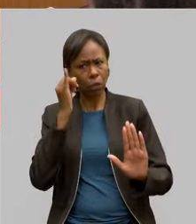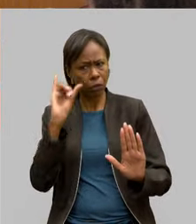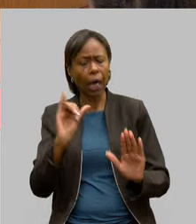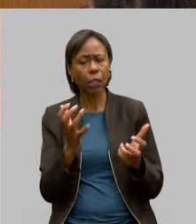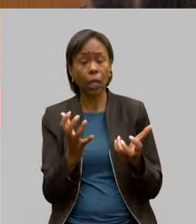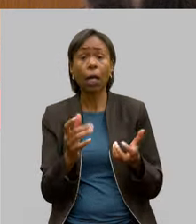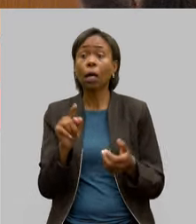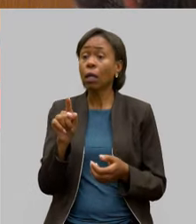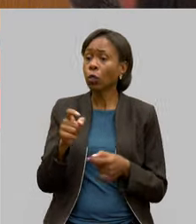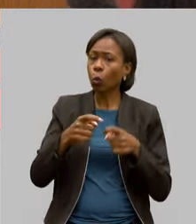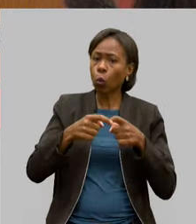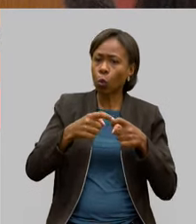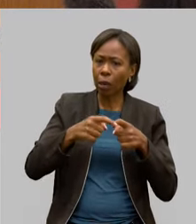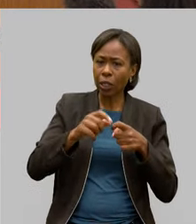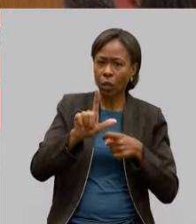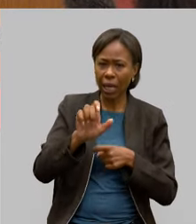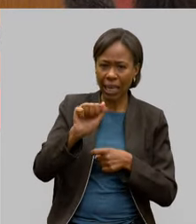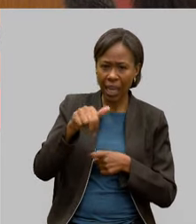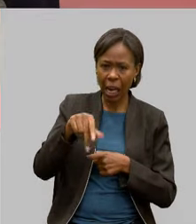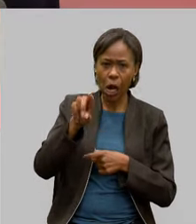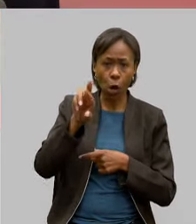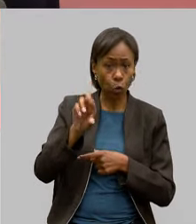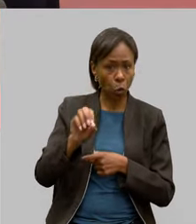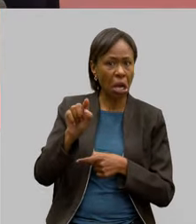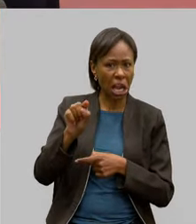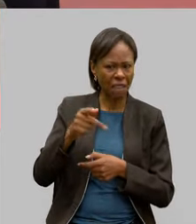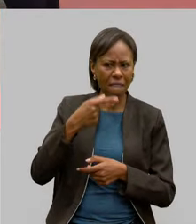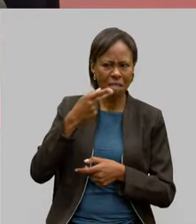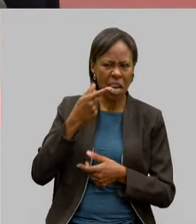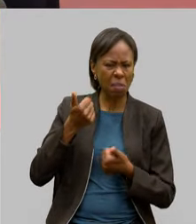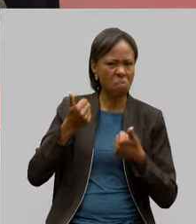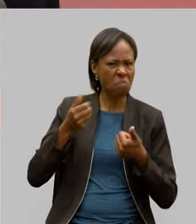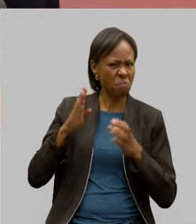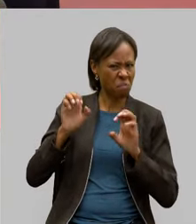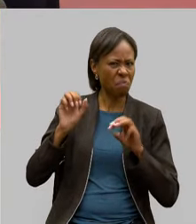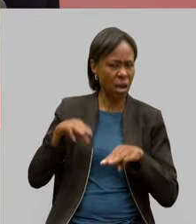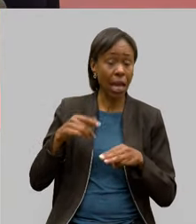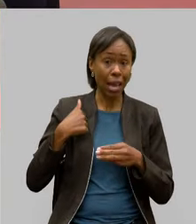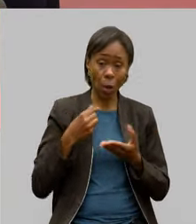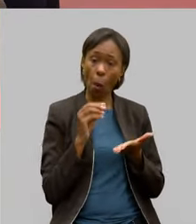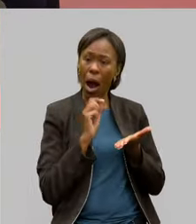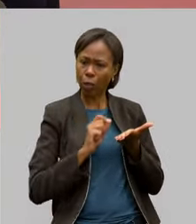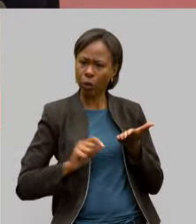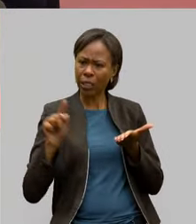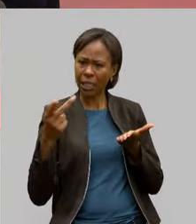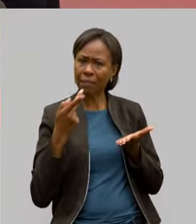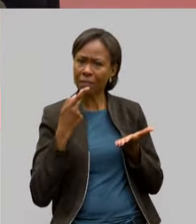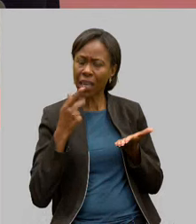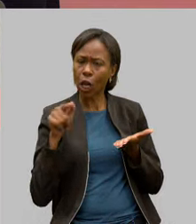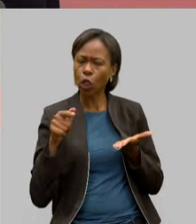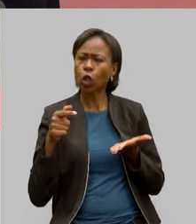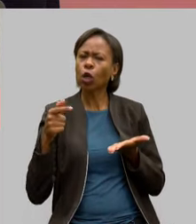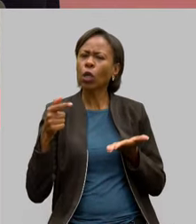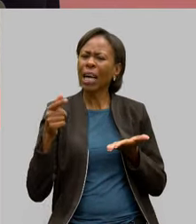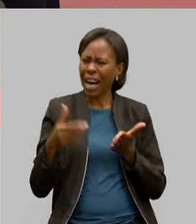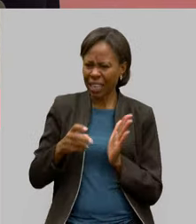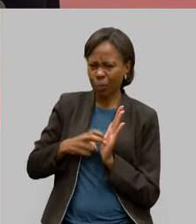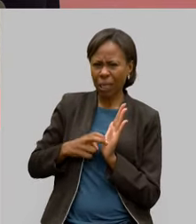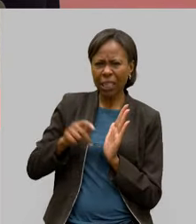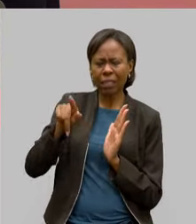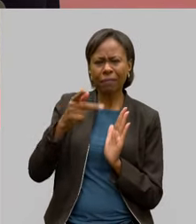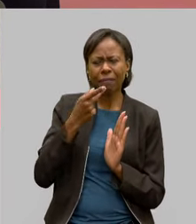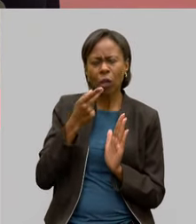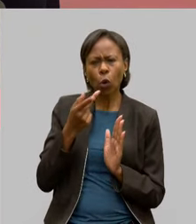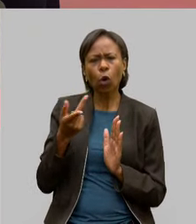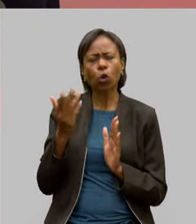médico Dr Leandro falou ele falou muito bem até notei Leandro se eu tiver errado você me fala quando você falou do curso do processo judicial hoje de manhã falando que